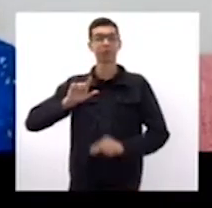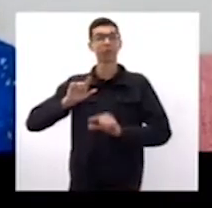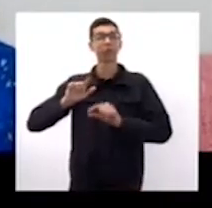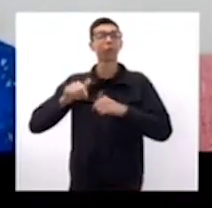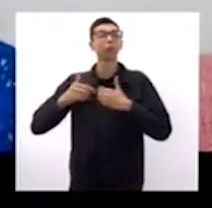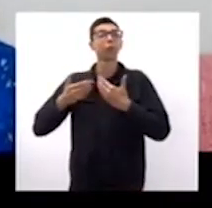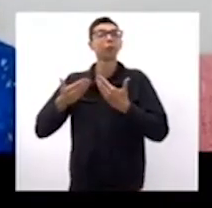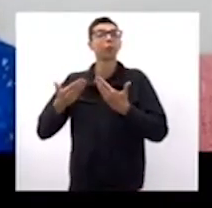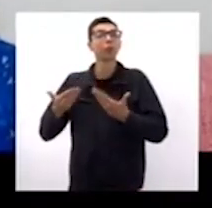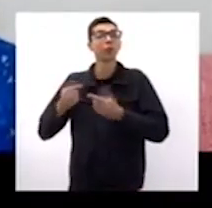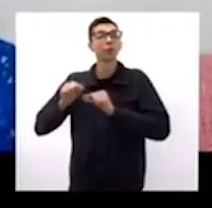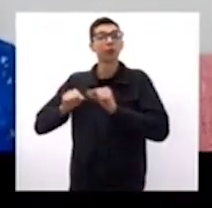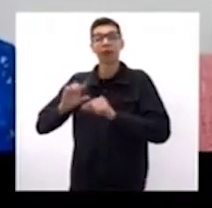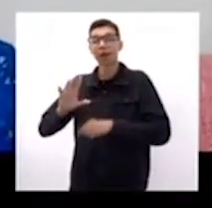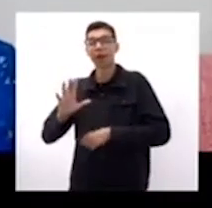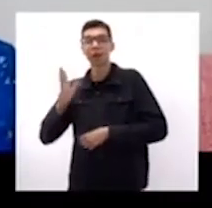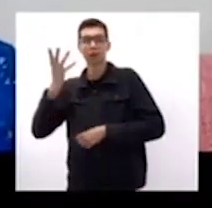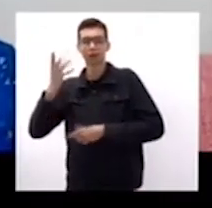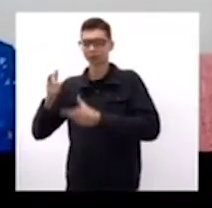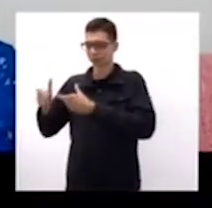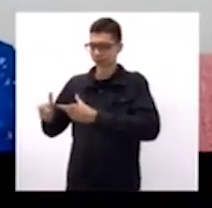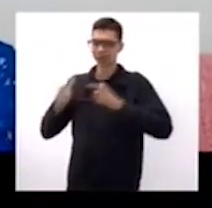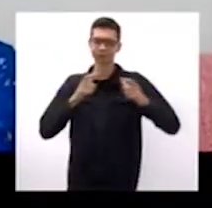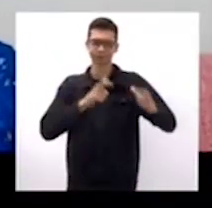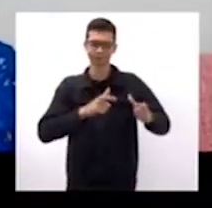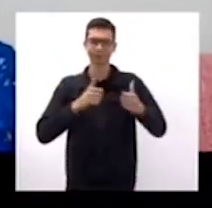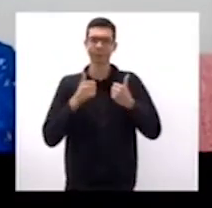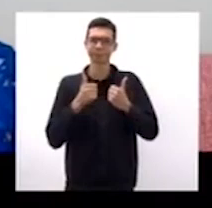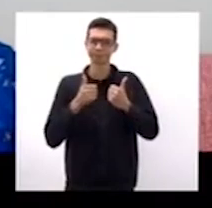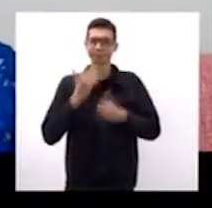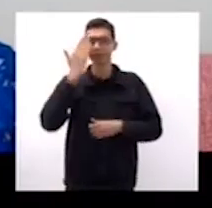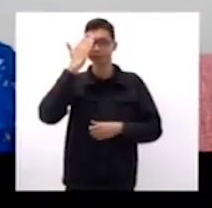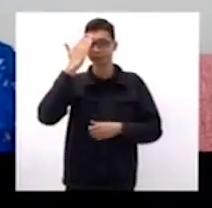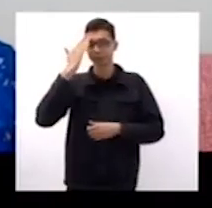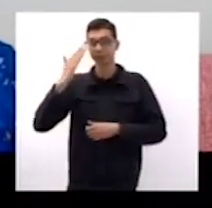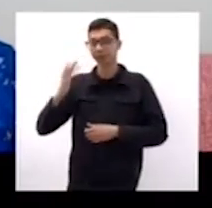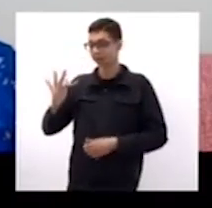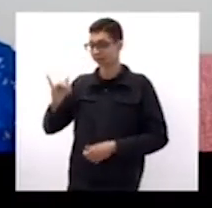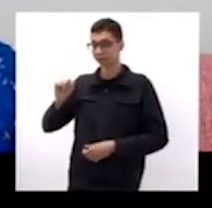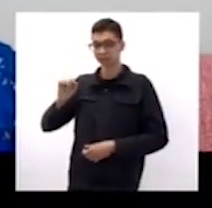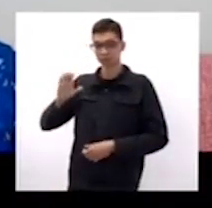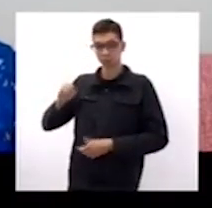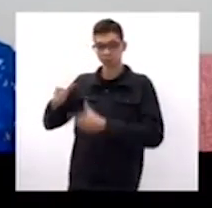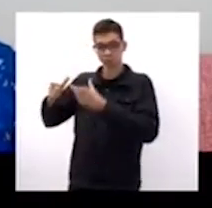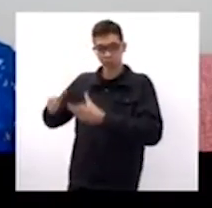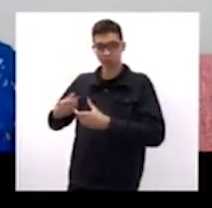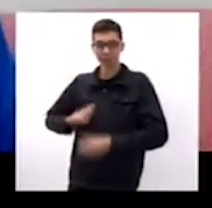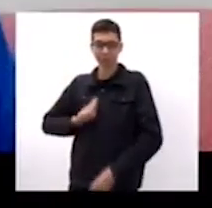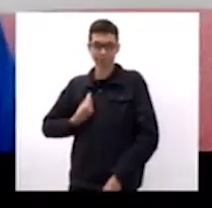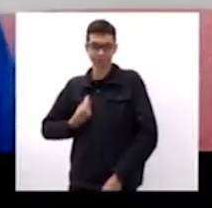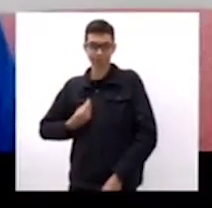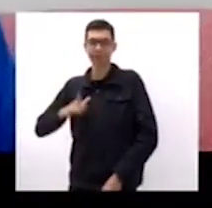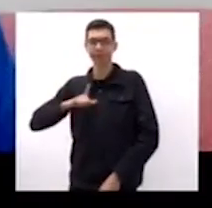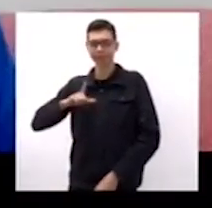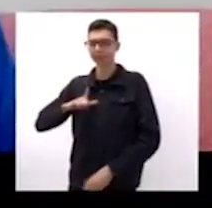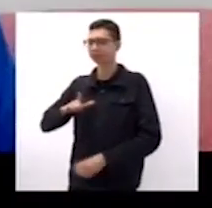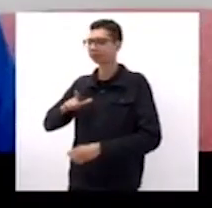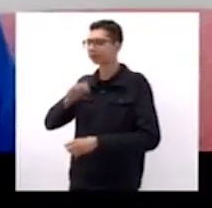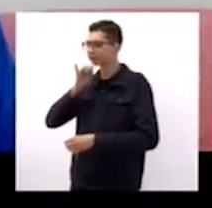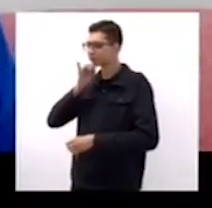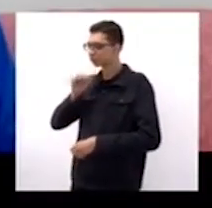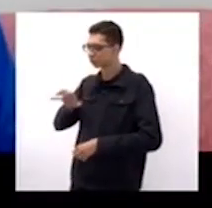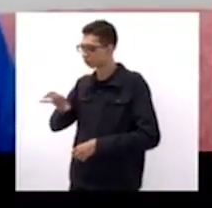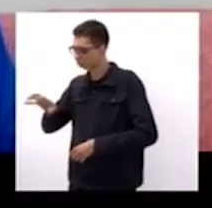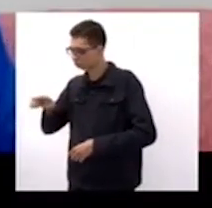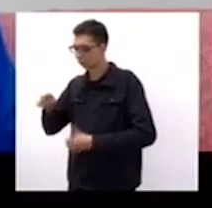é bem definida. No ambiente físico, nós temos o canto da leitura, canto de jogos. Já no